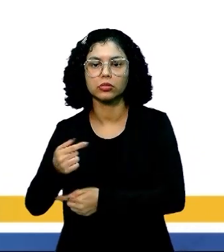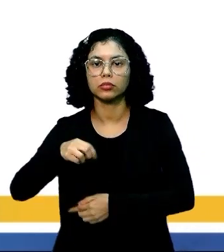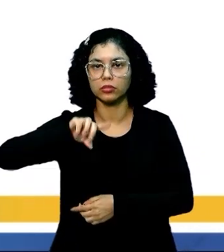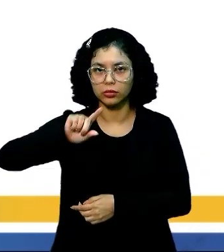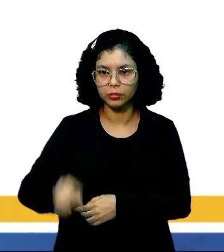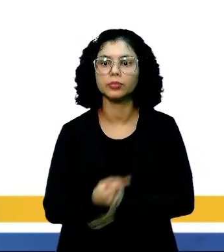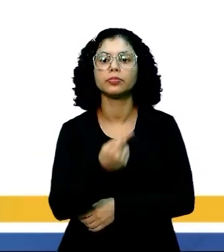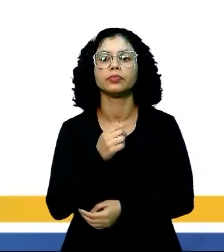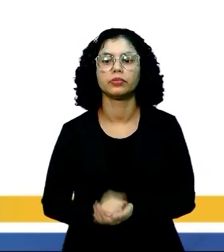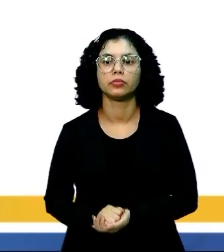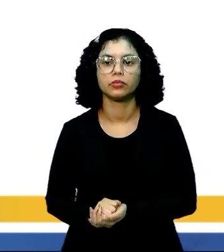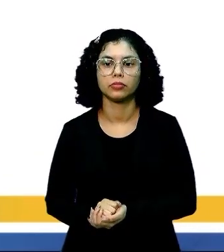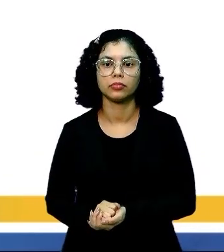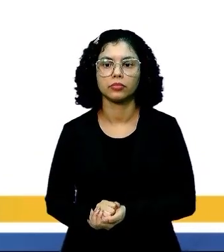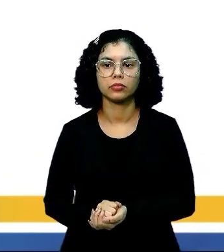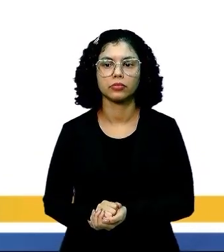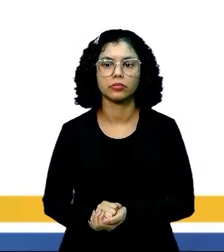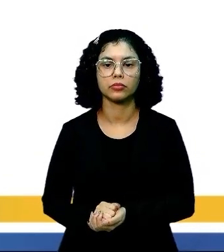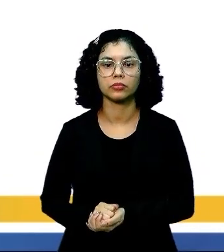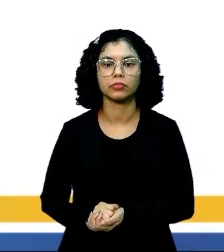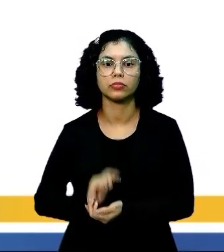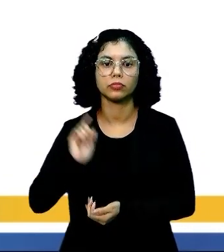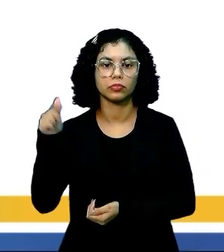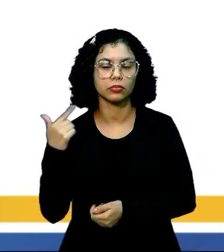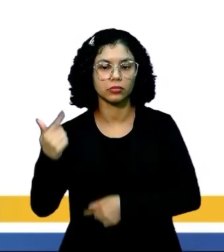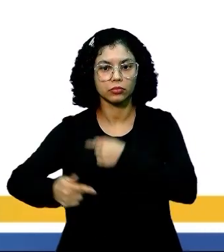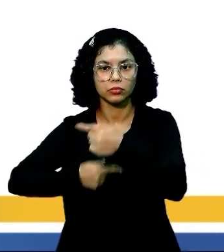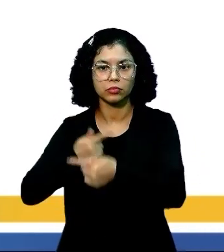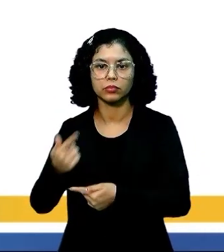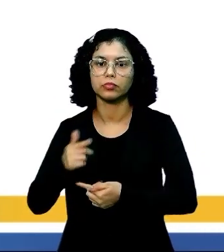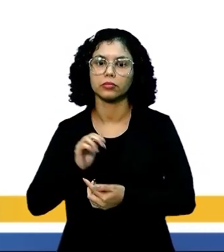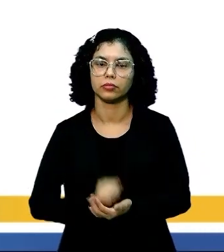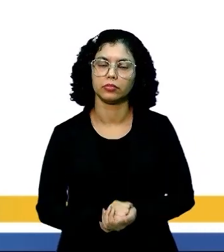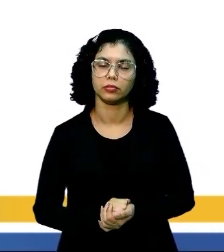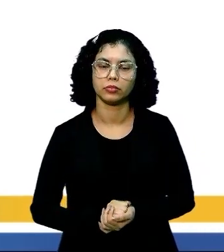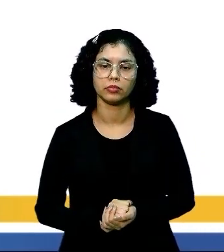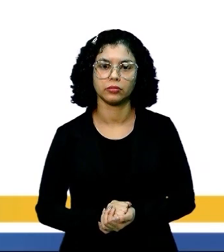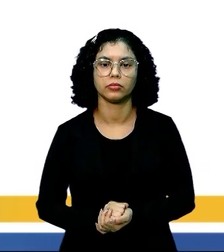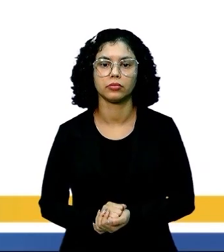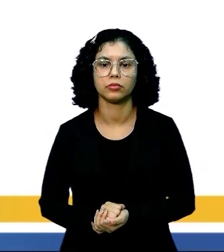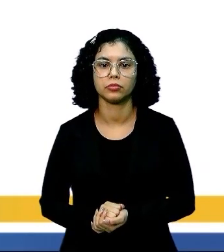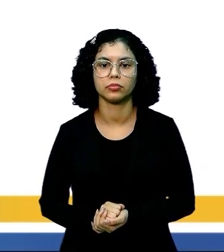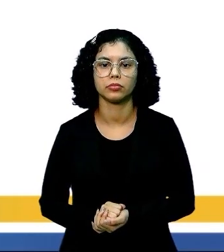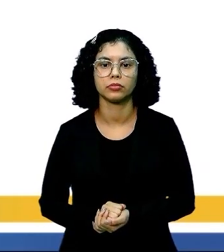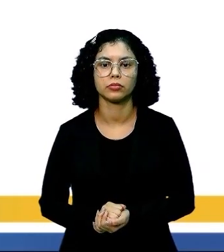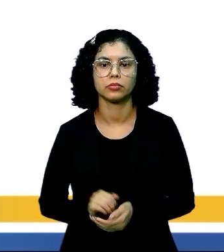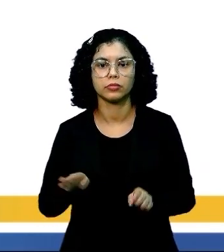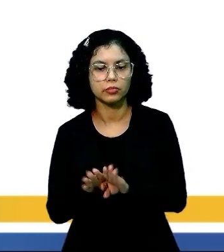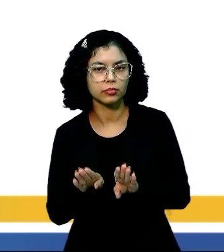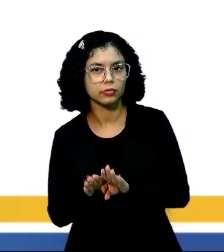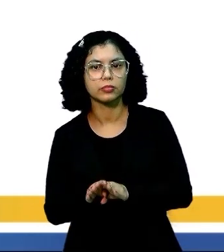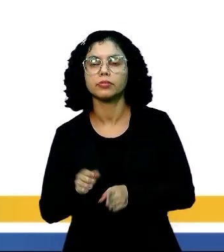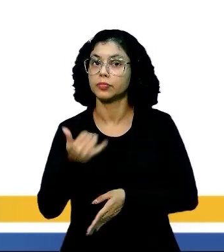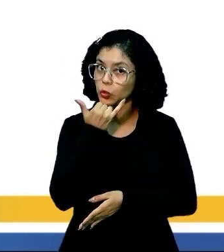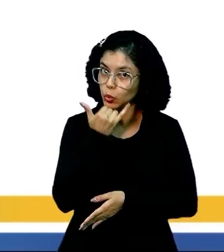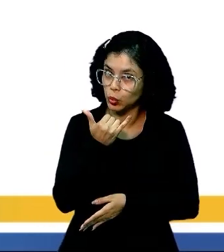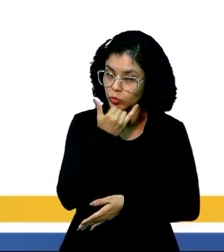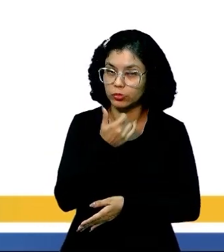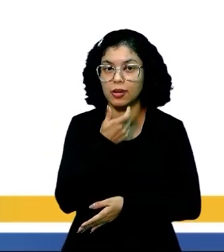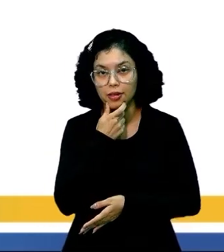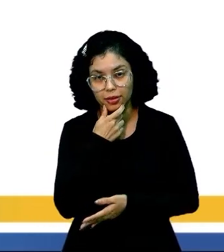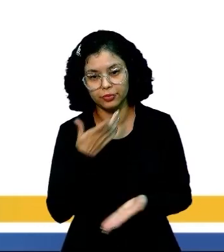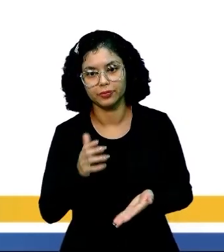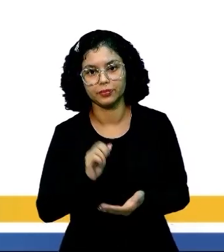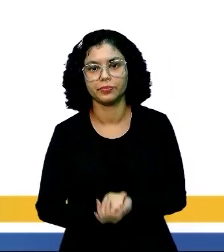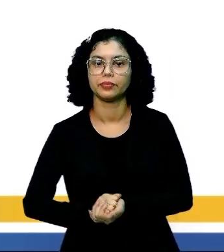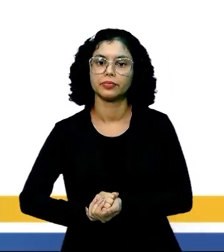milênio, né? Milênio do milênio ou etiobones. Galera, me perdoa pelo inglês, tá? Se eu tiver errado, aí vocês mesmos